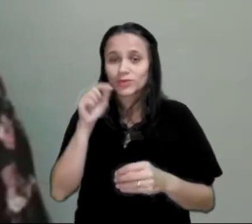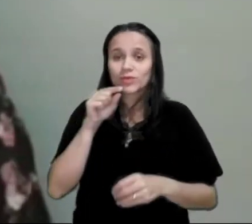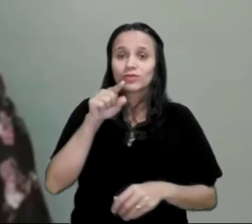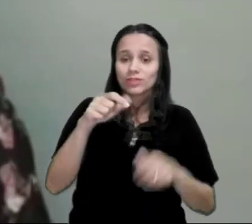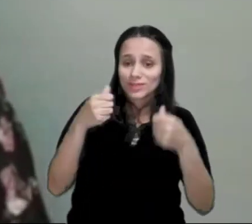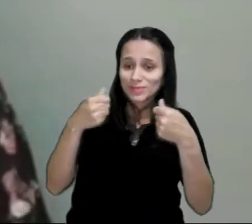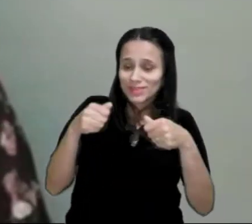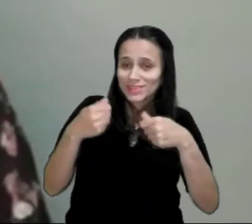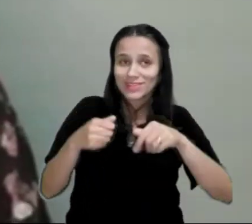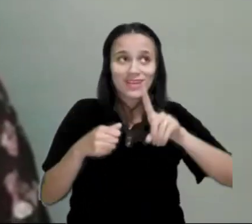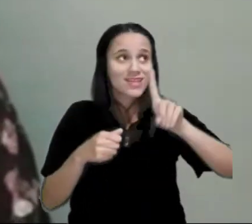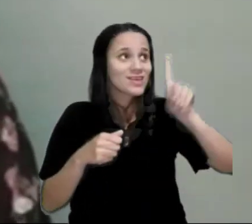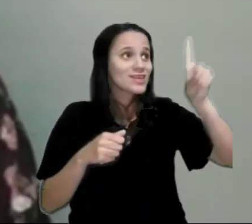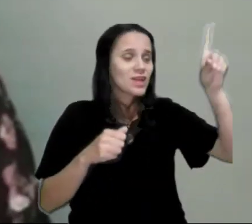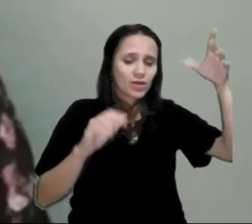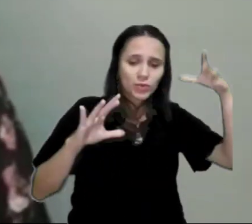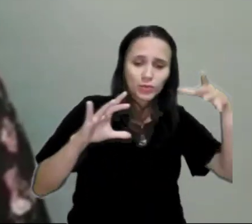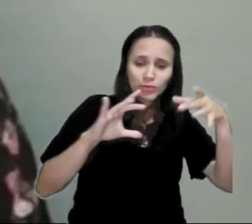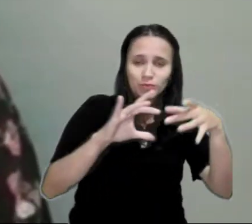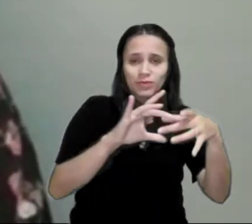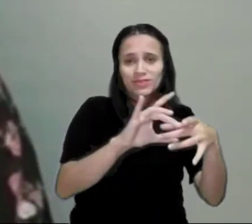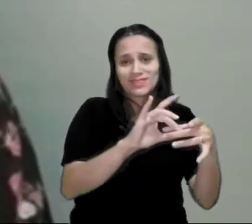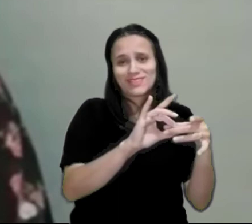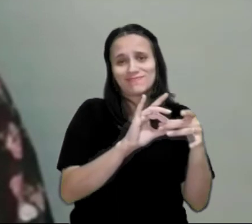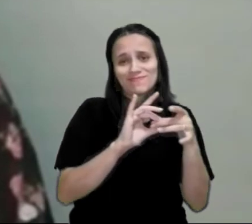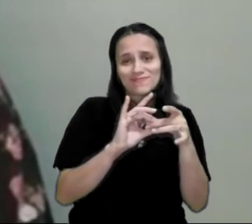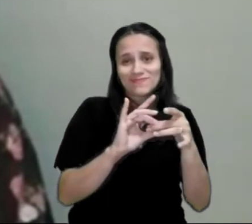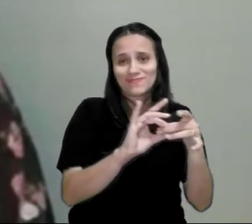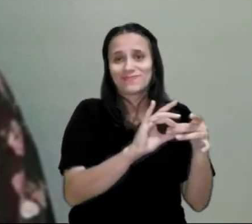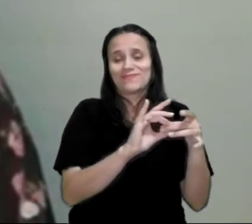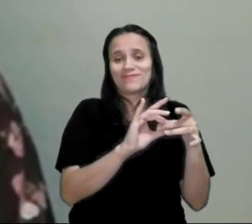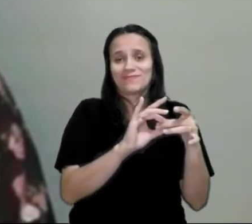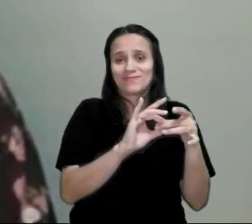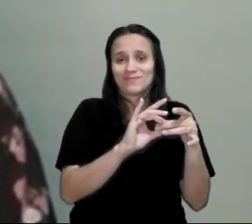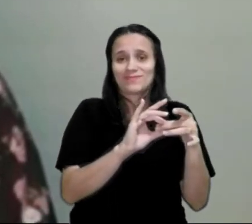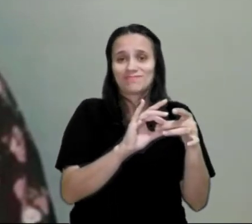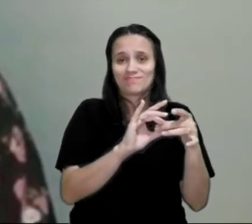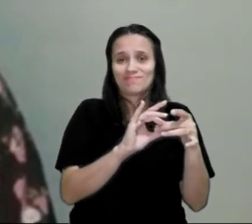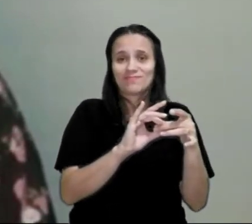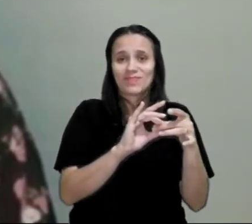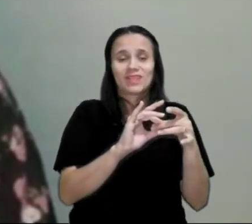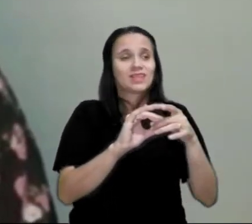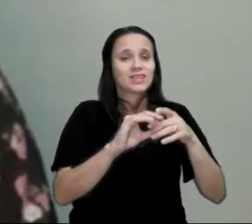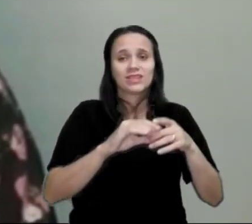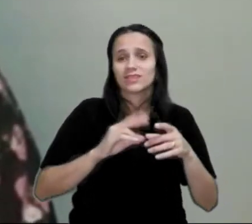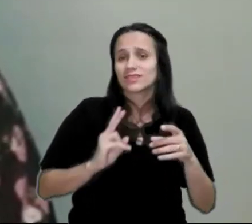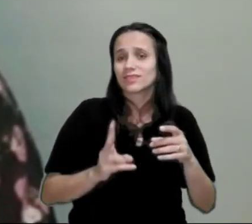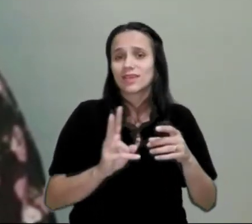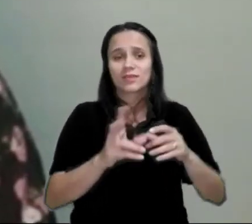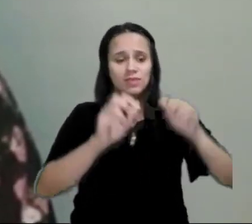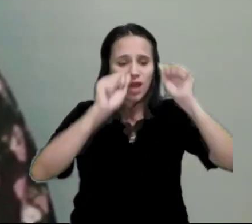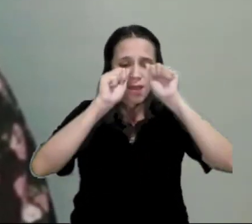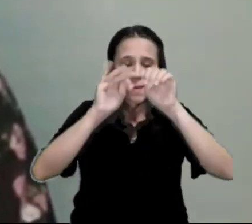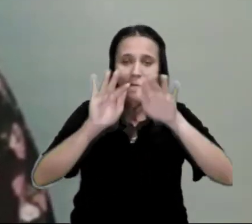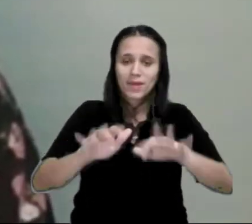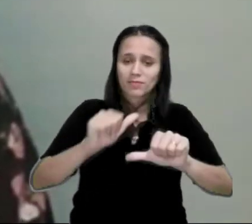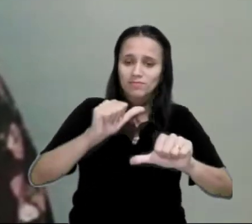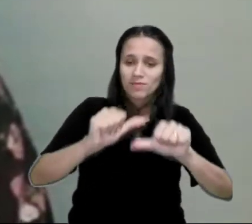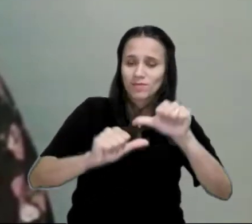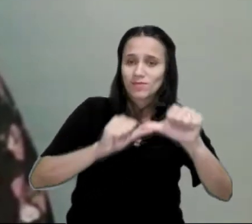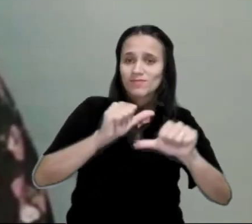considerar que seja o amor de Deus, ele una as partes que não se encaixam e que nós possamos